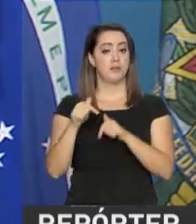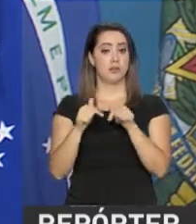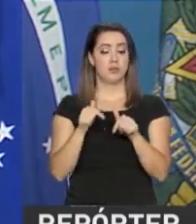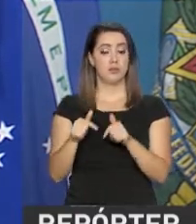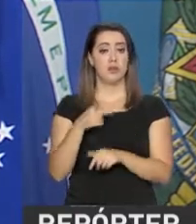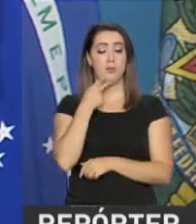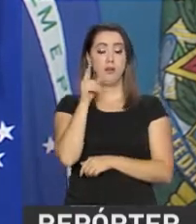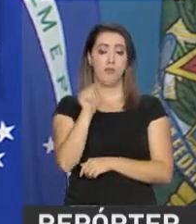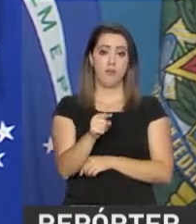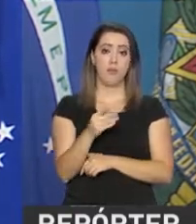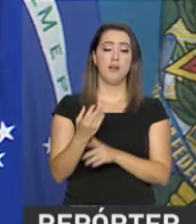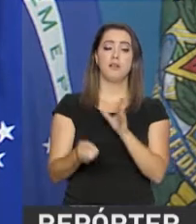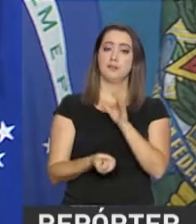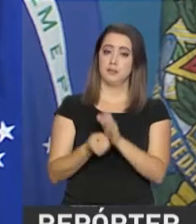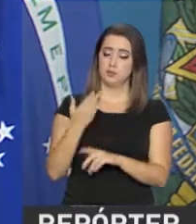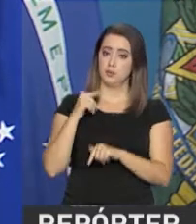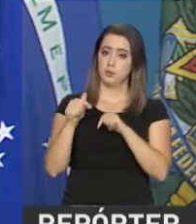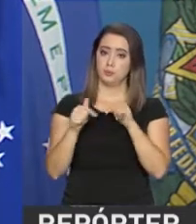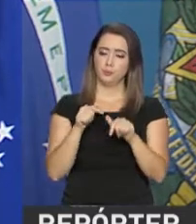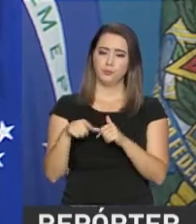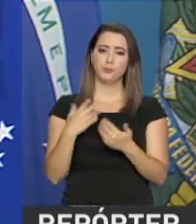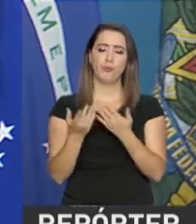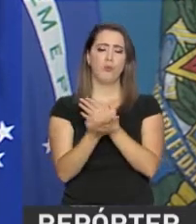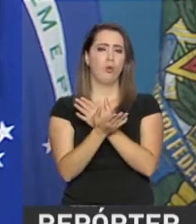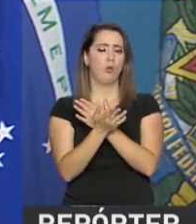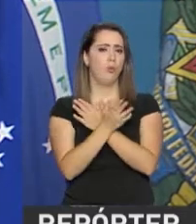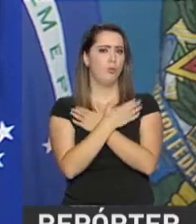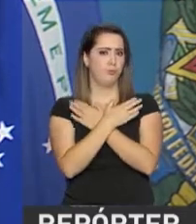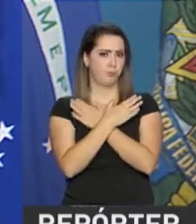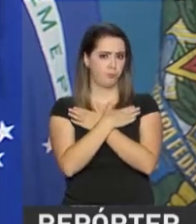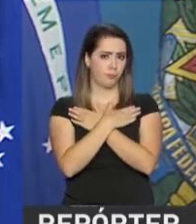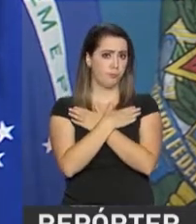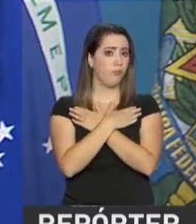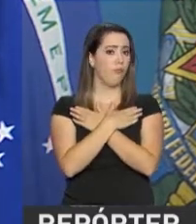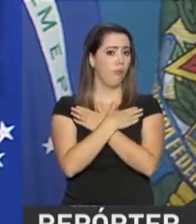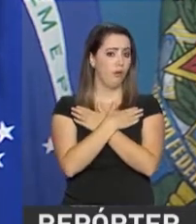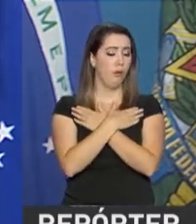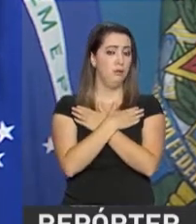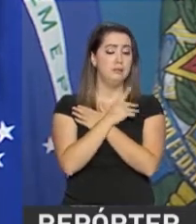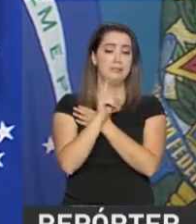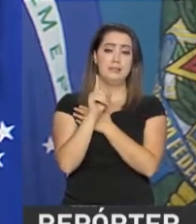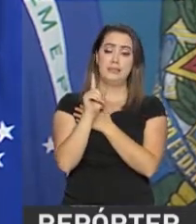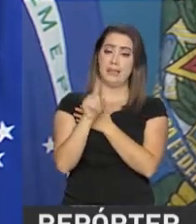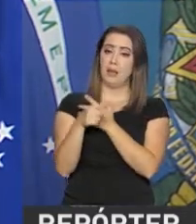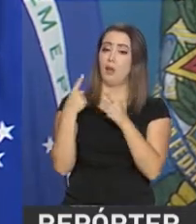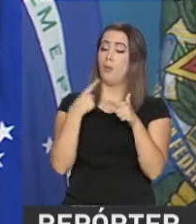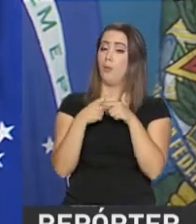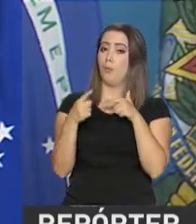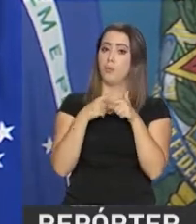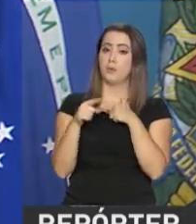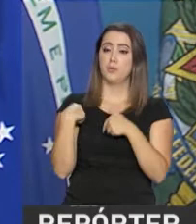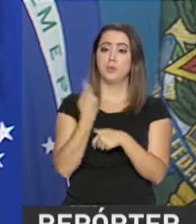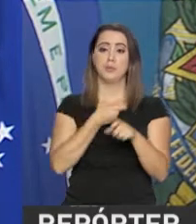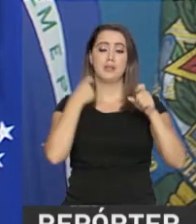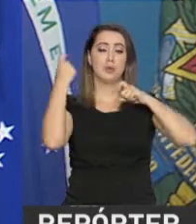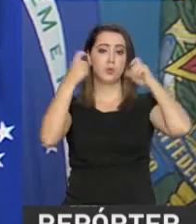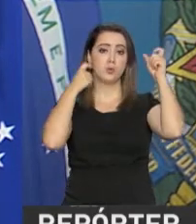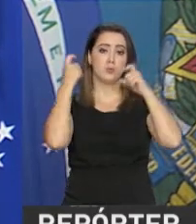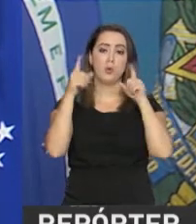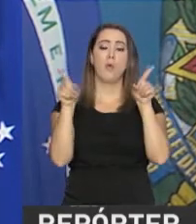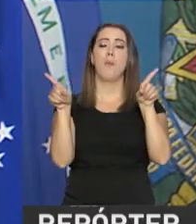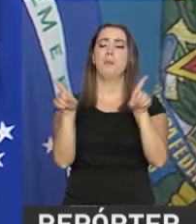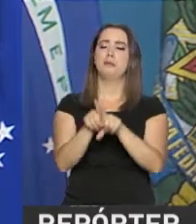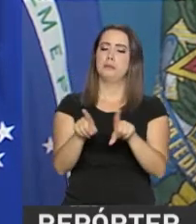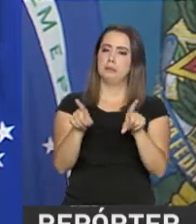ressaltar o tocante a postos de trabalho que o desemprego é uma é uma questão que preocupa muito a todos os brasileiros e particularmente